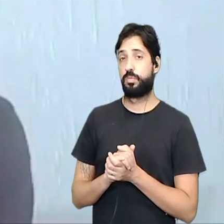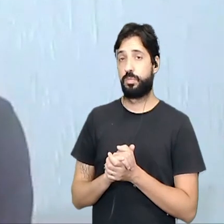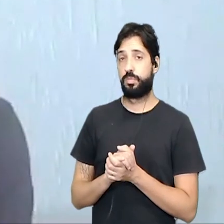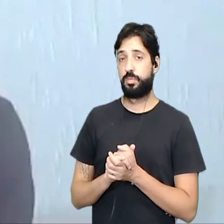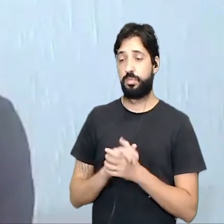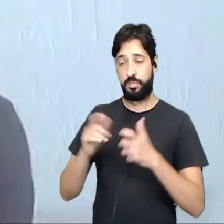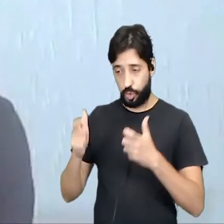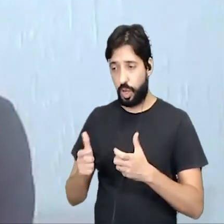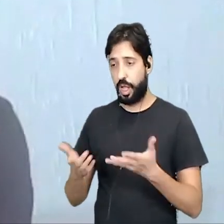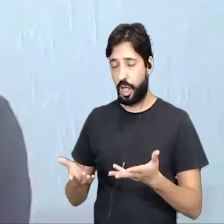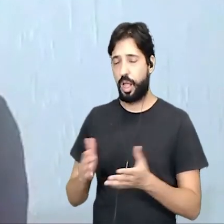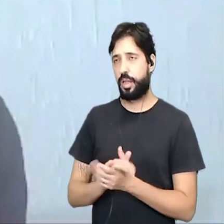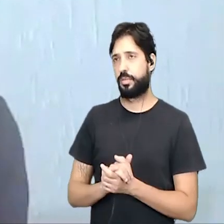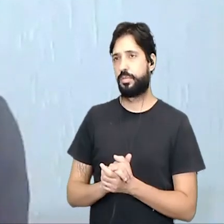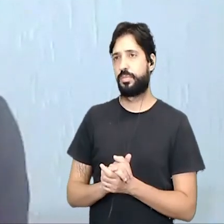Paulo,